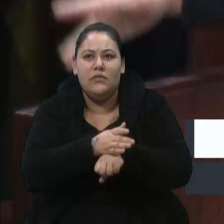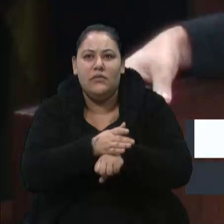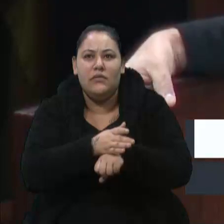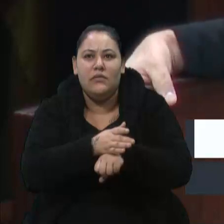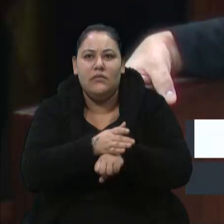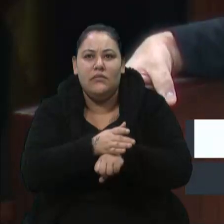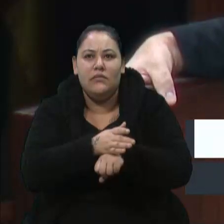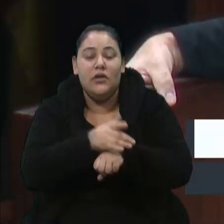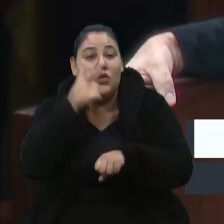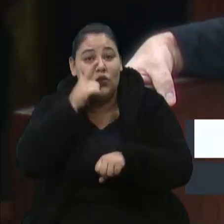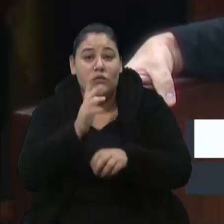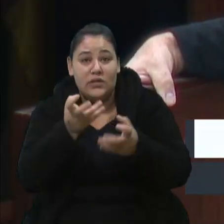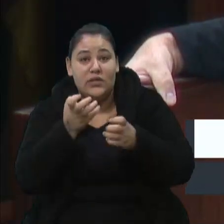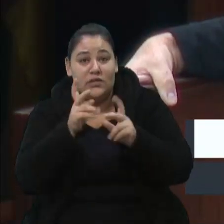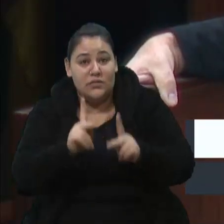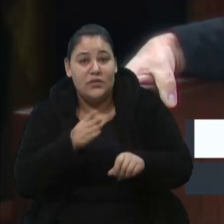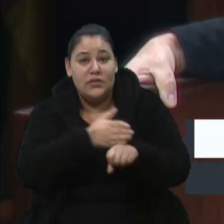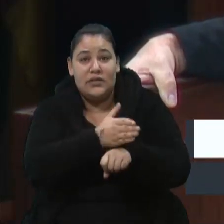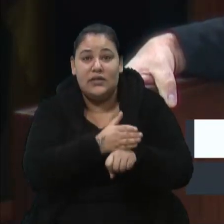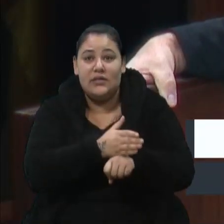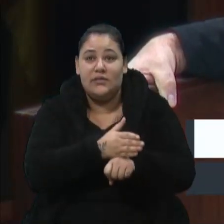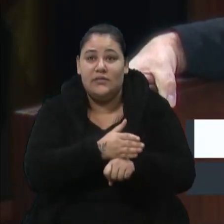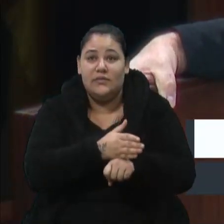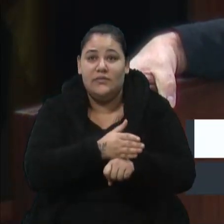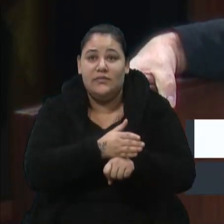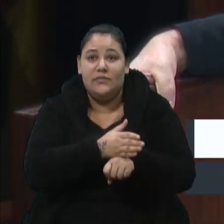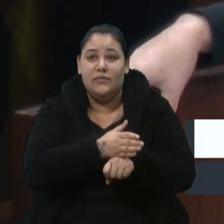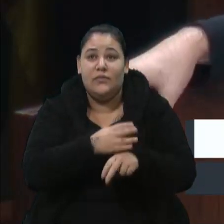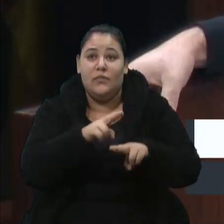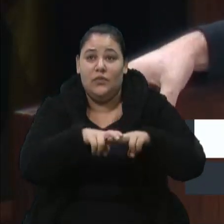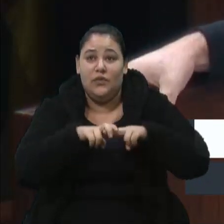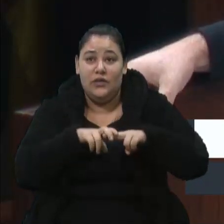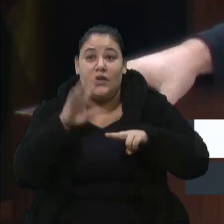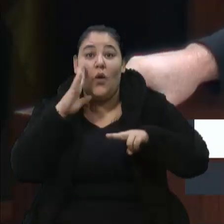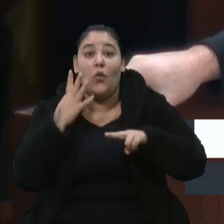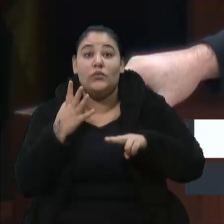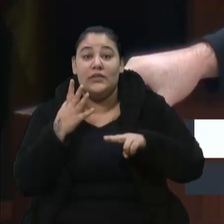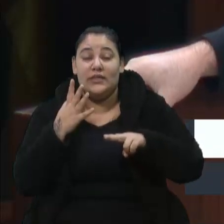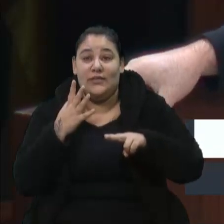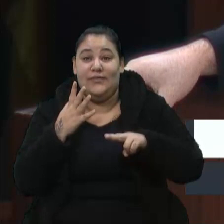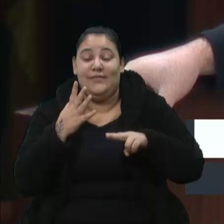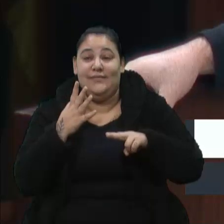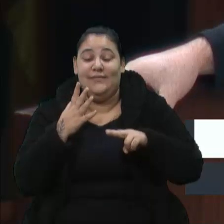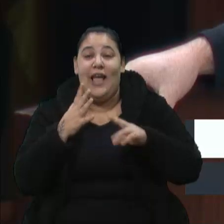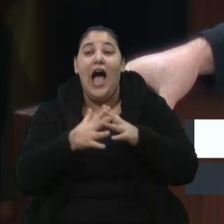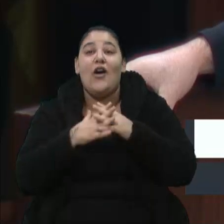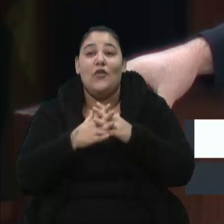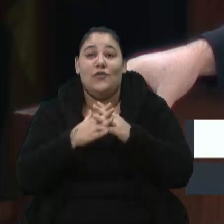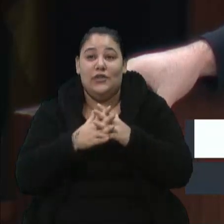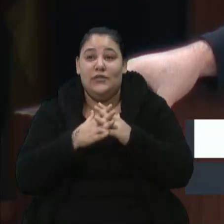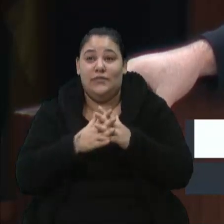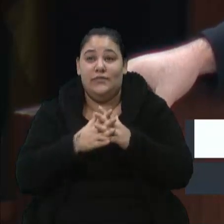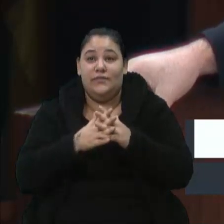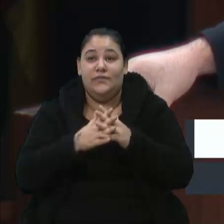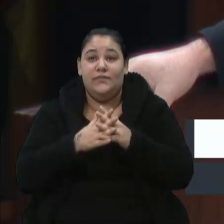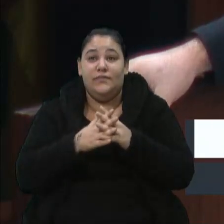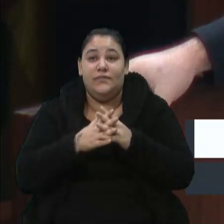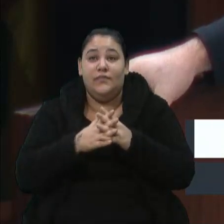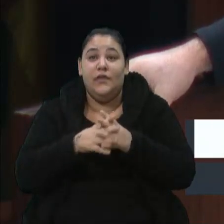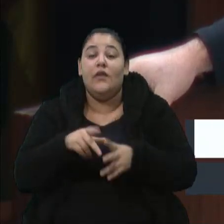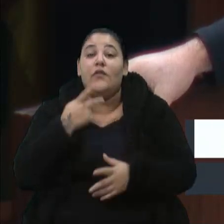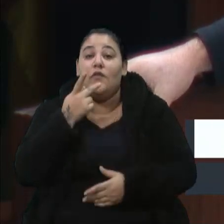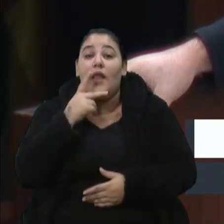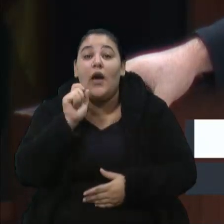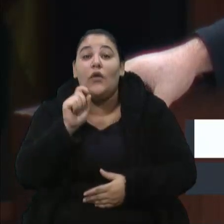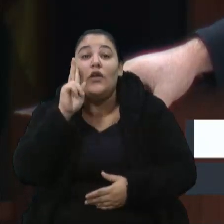pessoal entrar. Foi aí que deu todo o tumulto, vereador. Eu vou falar do que eu vi, e eu não tenho por que estar